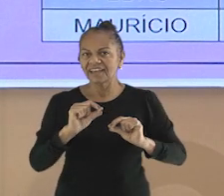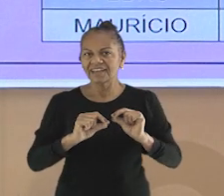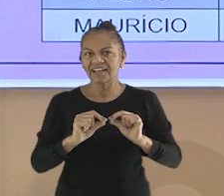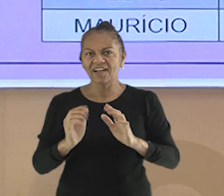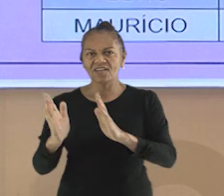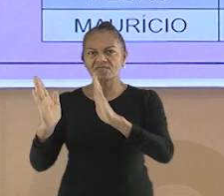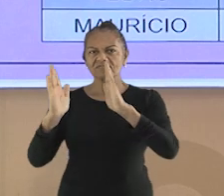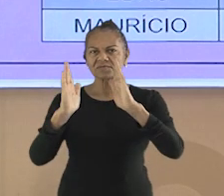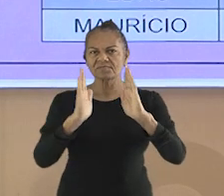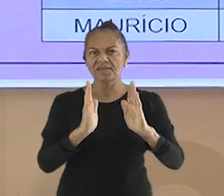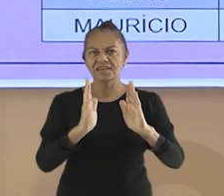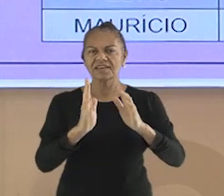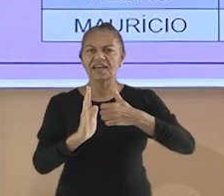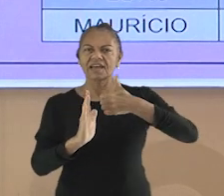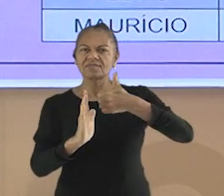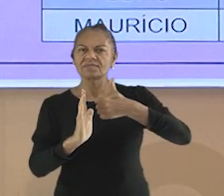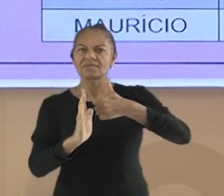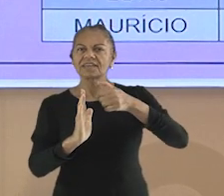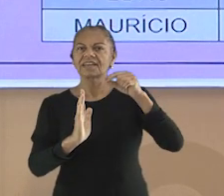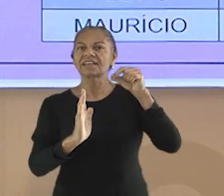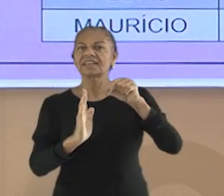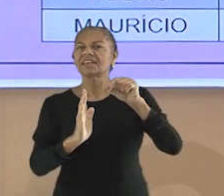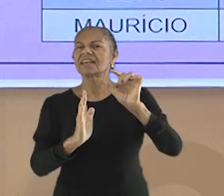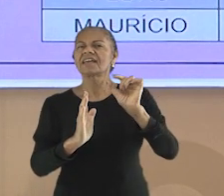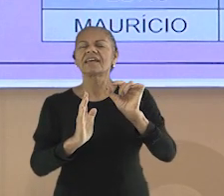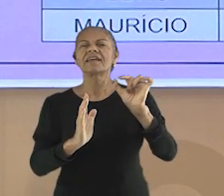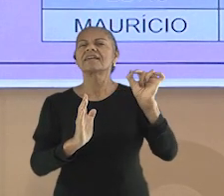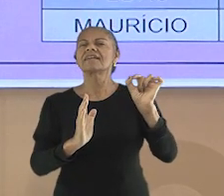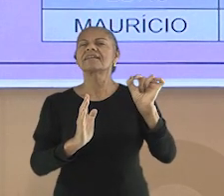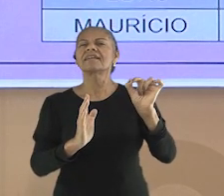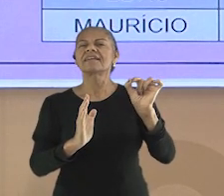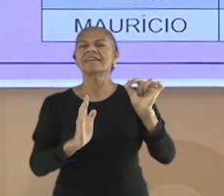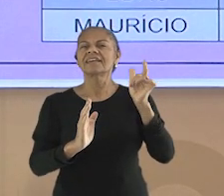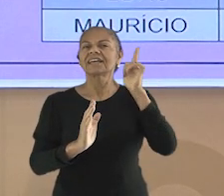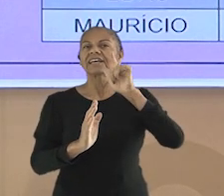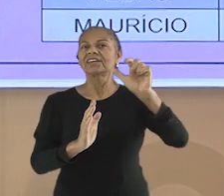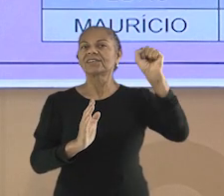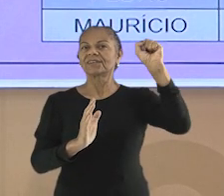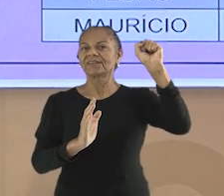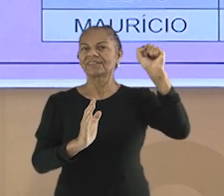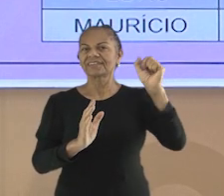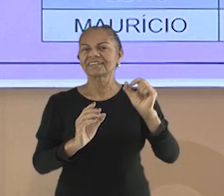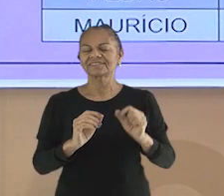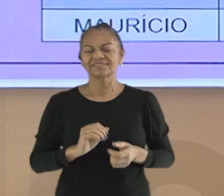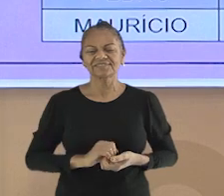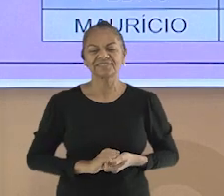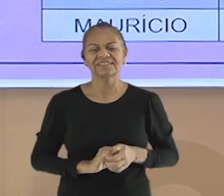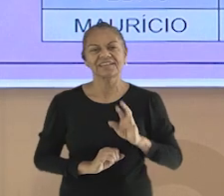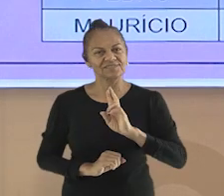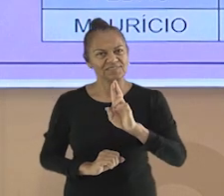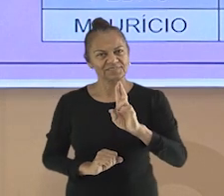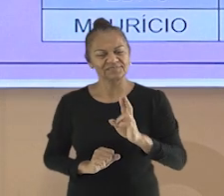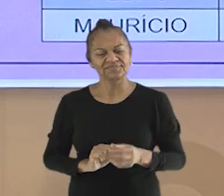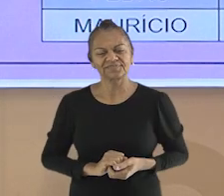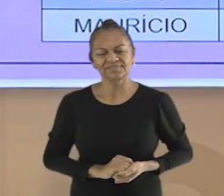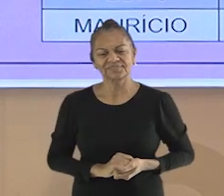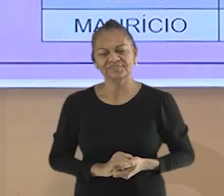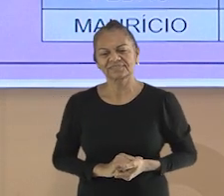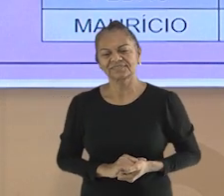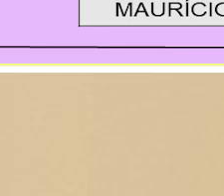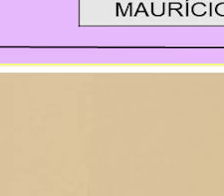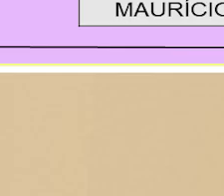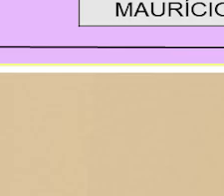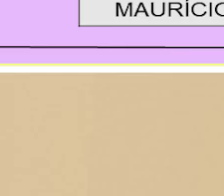Agora, observe a tabela e responda. Quem ganhou a primeira rodada? Vou dar um tempo para vocês me